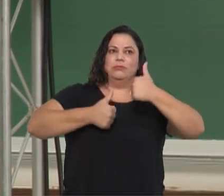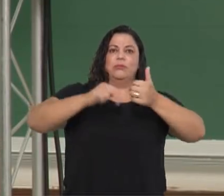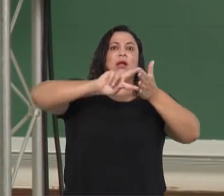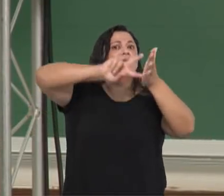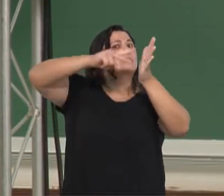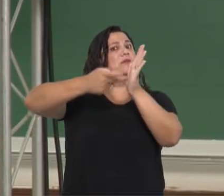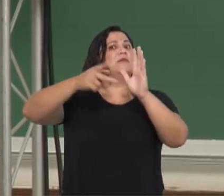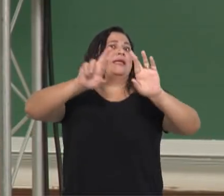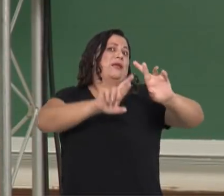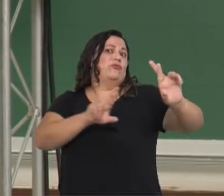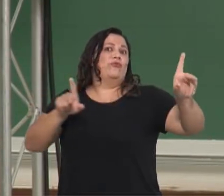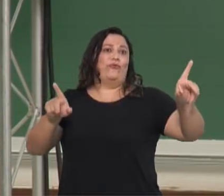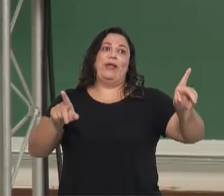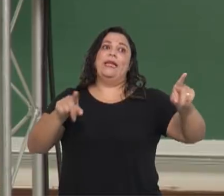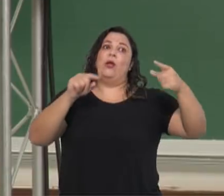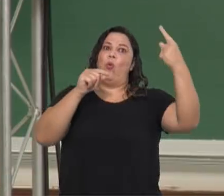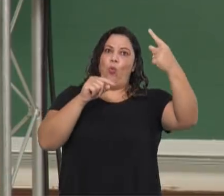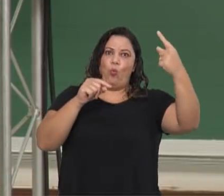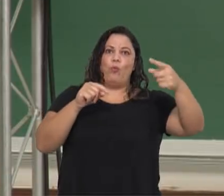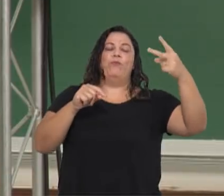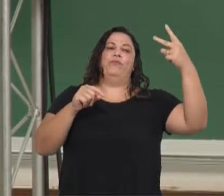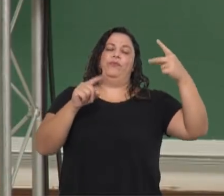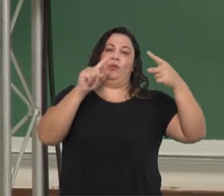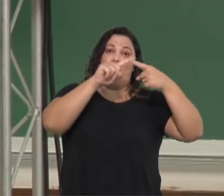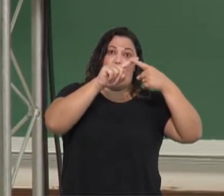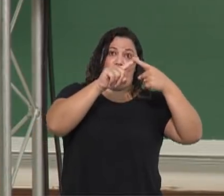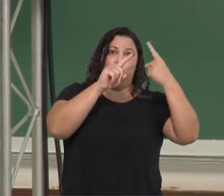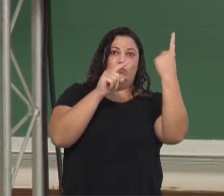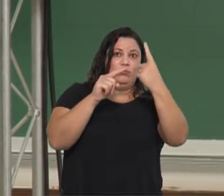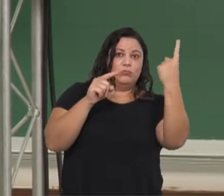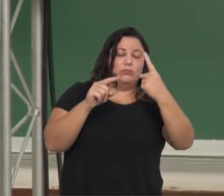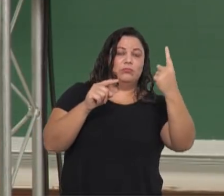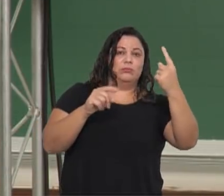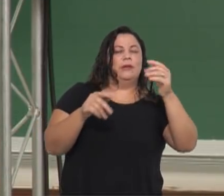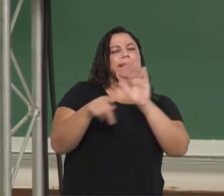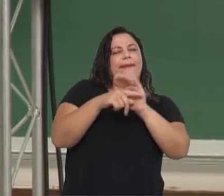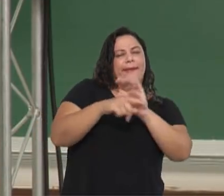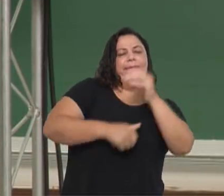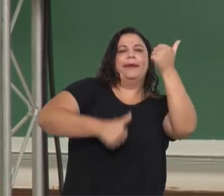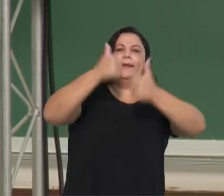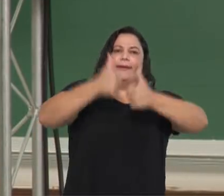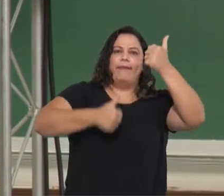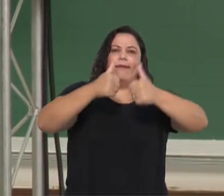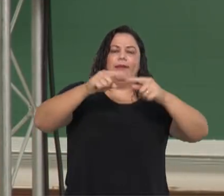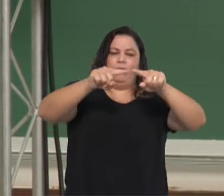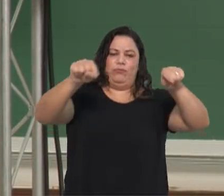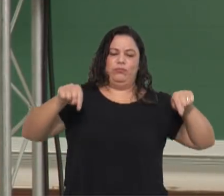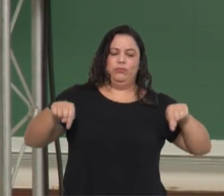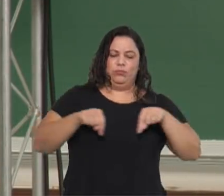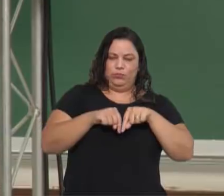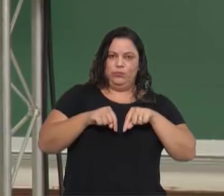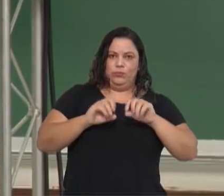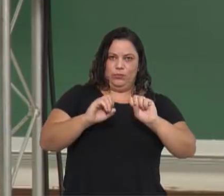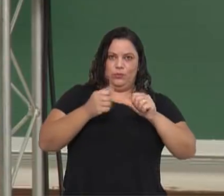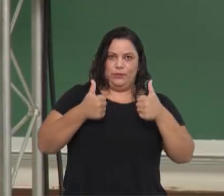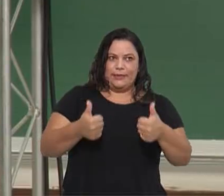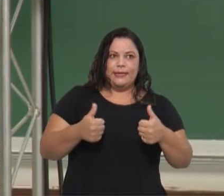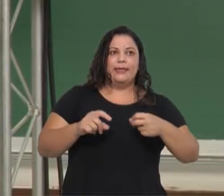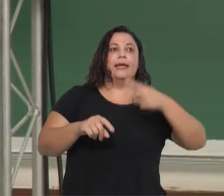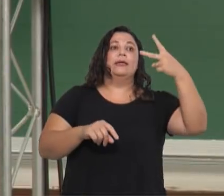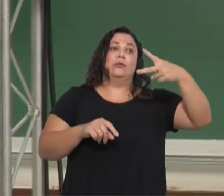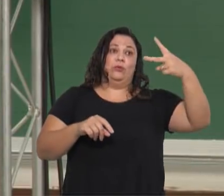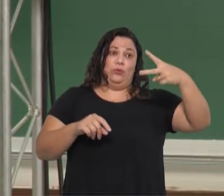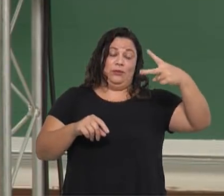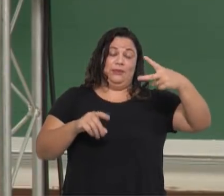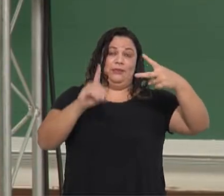significados diferentes. Então, o significado 1 é essa posição recuada, defensiva no campo de futebol. A definição